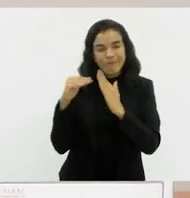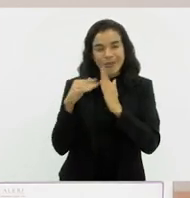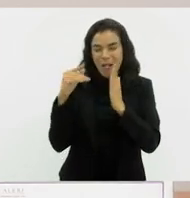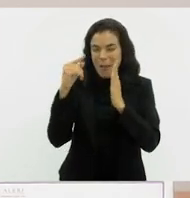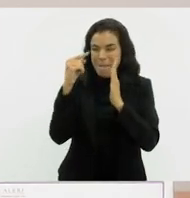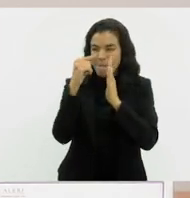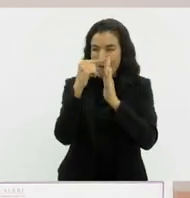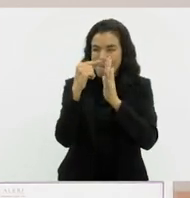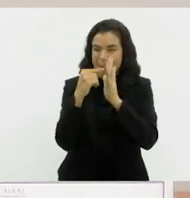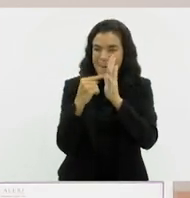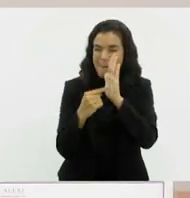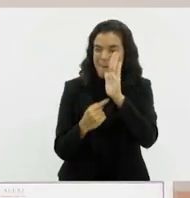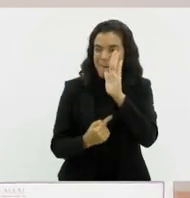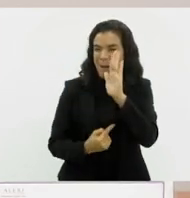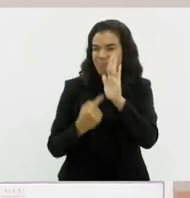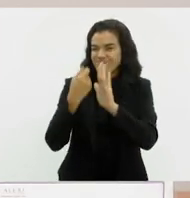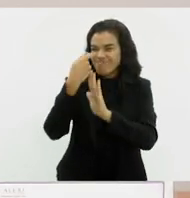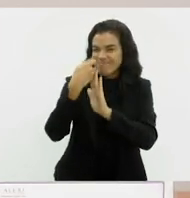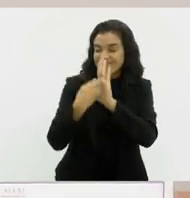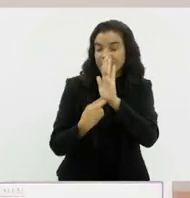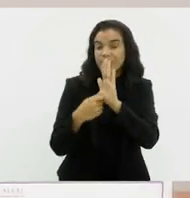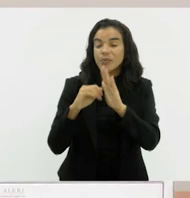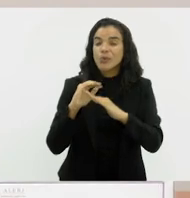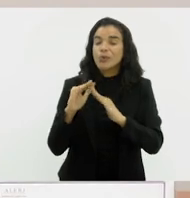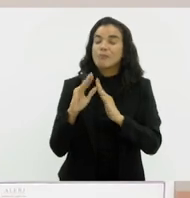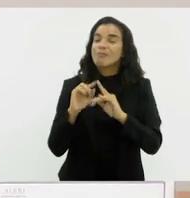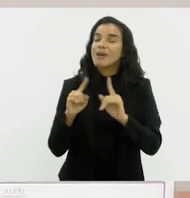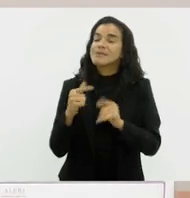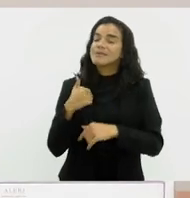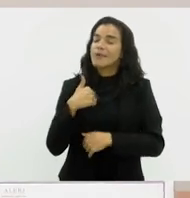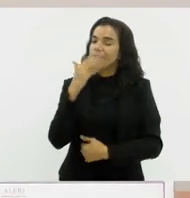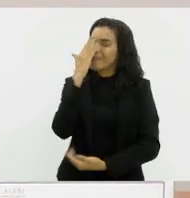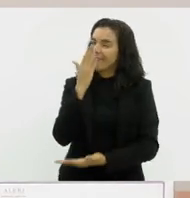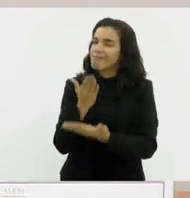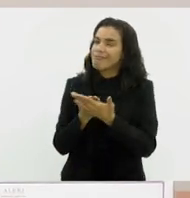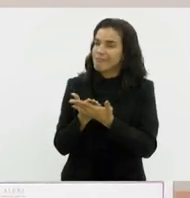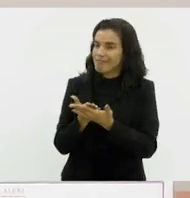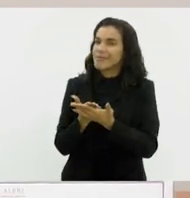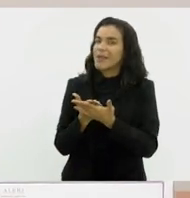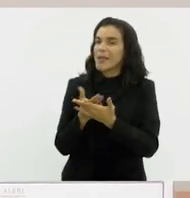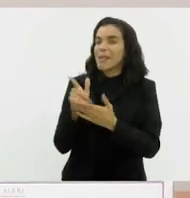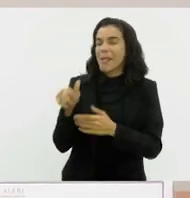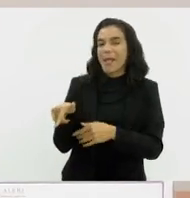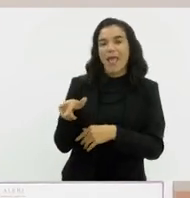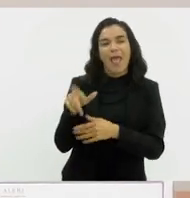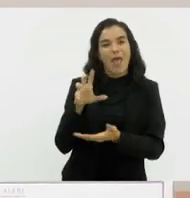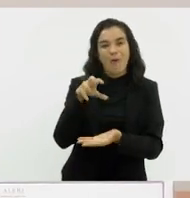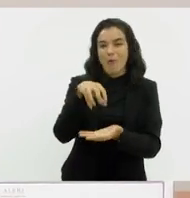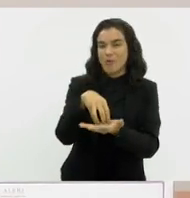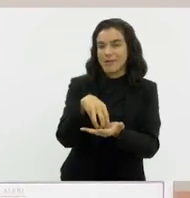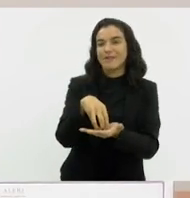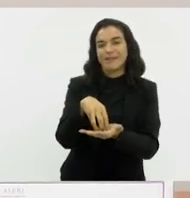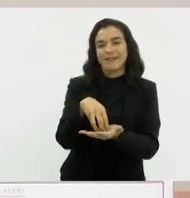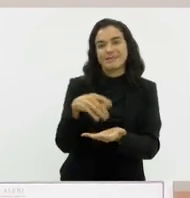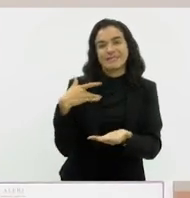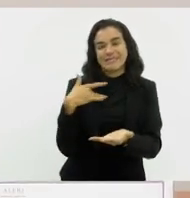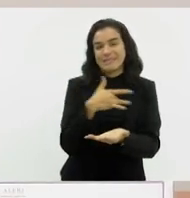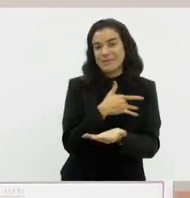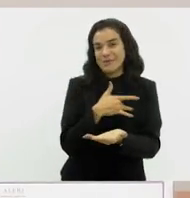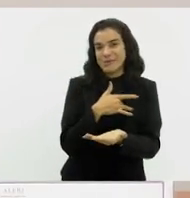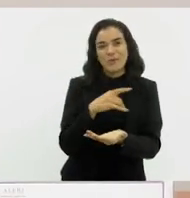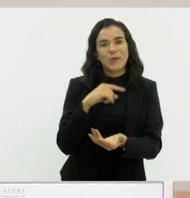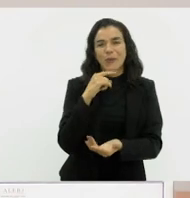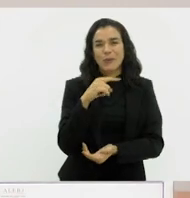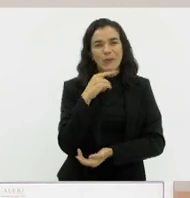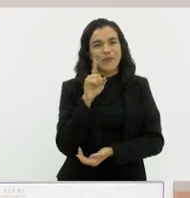perfeitamente. Mas a única diferença que eu venho trazendo é que eu acredito que é um equipamento de saúde. Eu não tenho dúvidas de que não seja